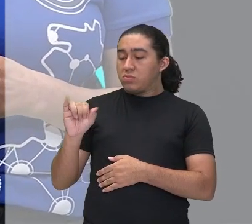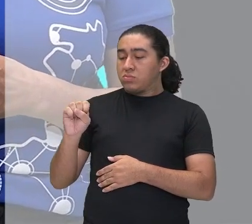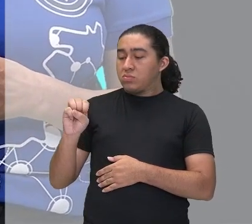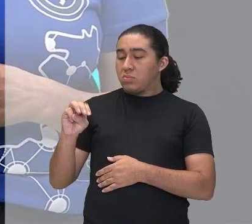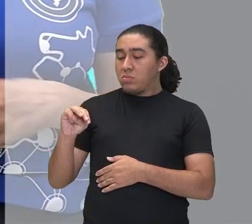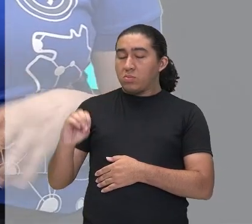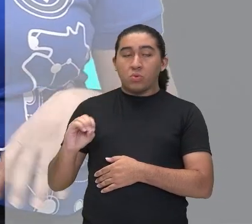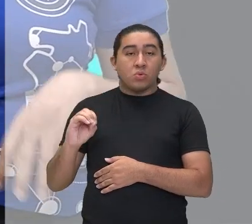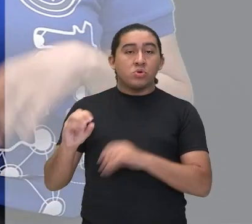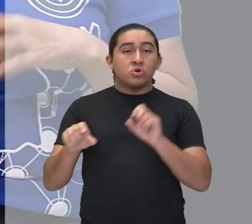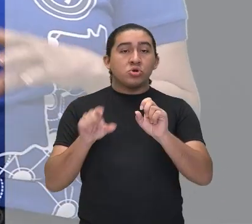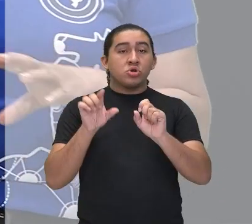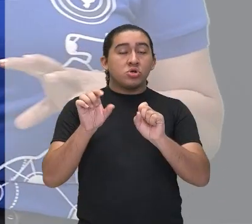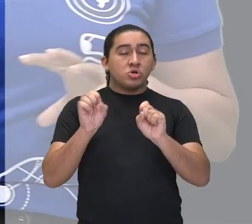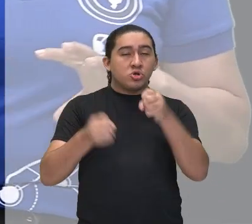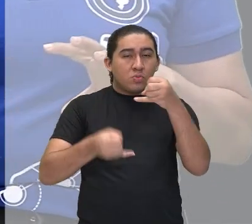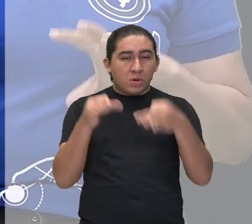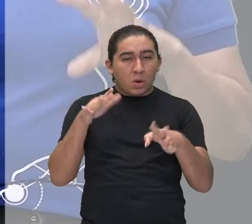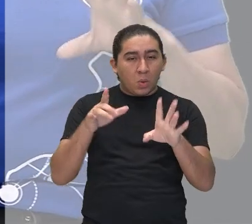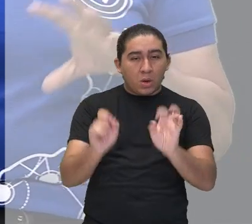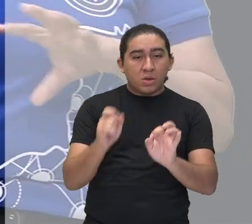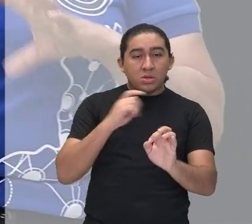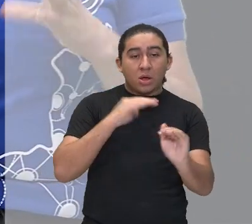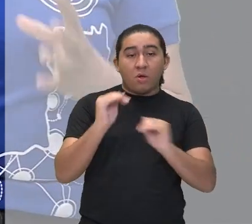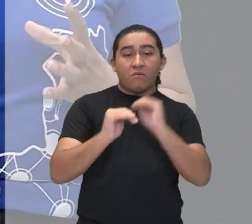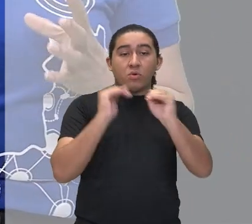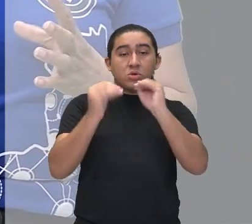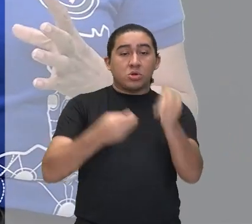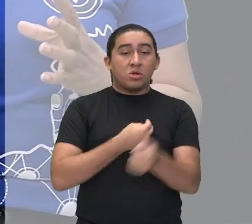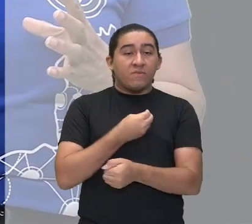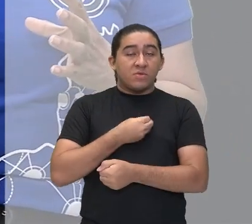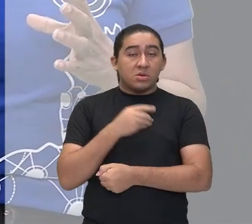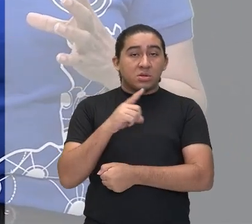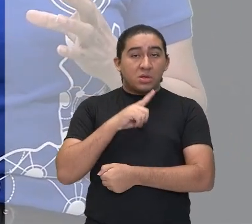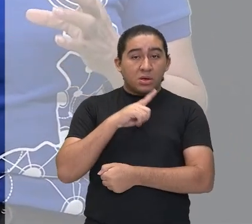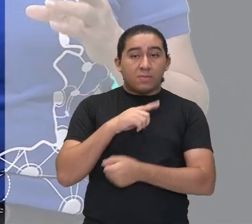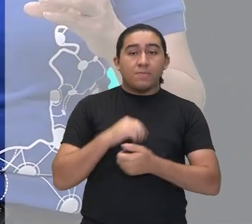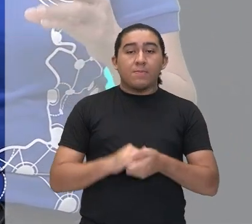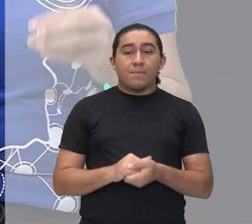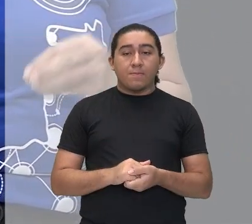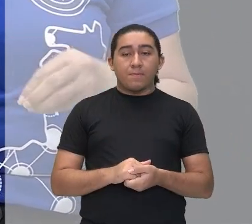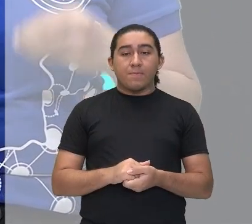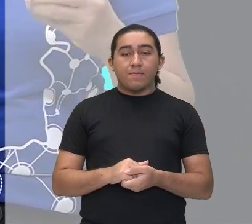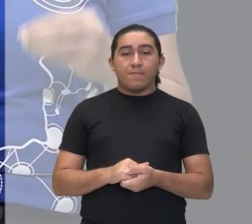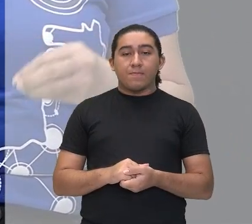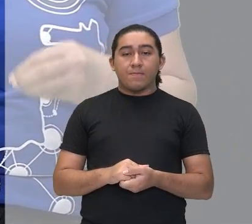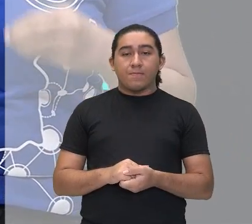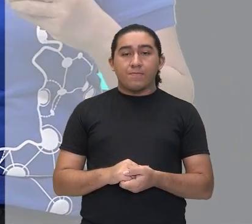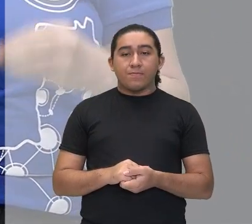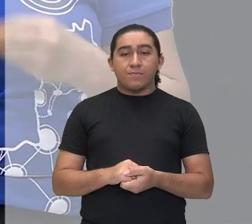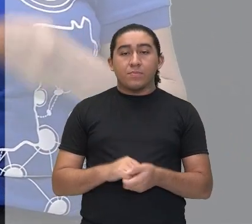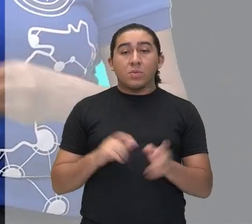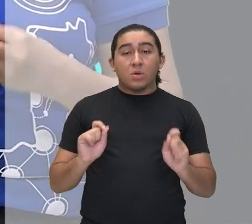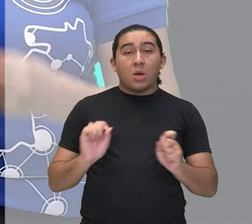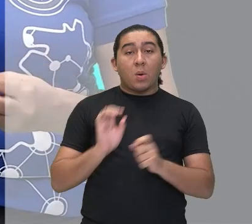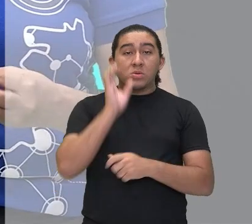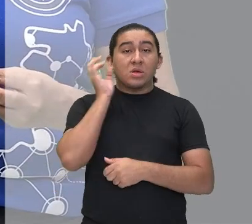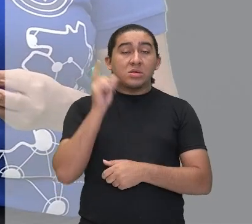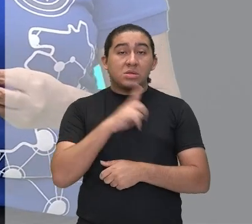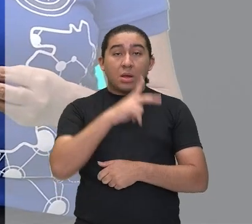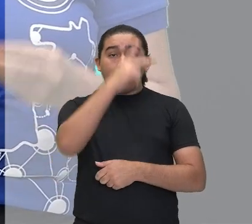seleção natural. Então, a seleção natural, o que é que acontece? É aquele que vai se adaptar